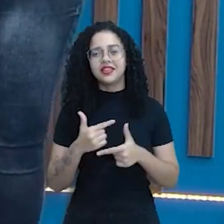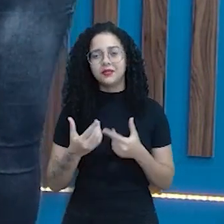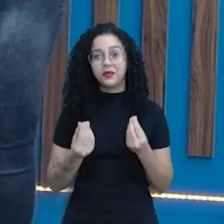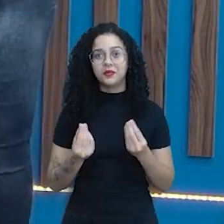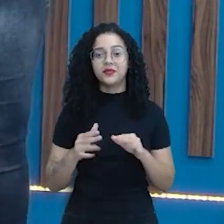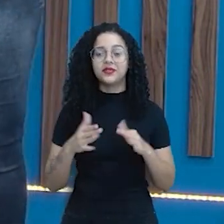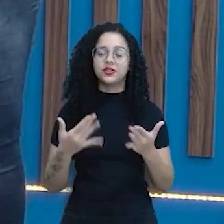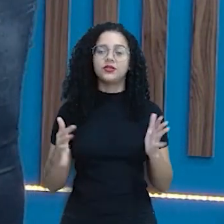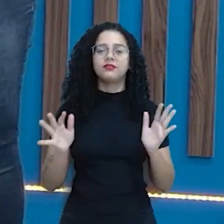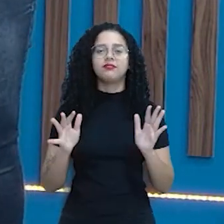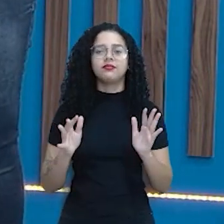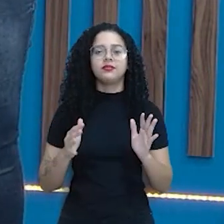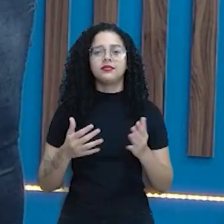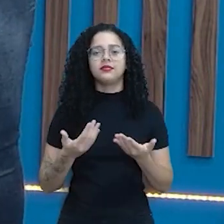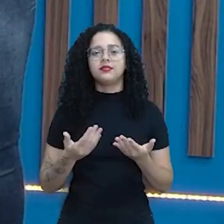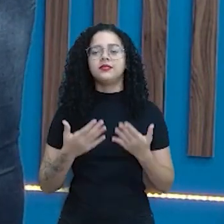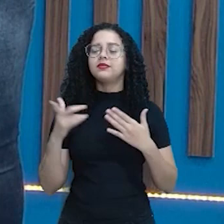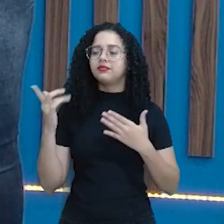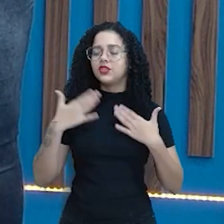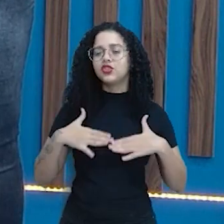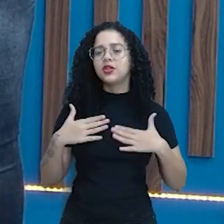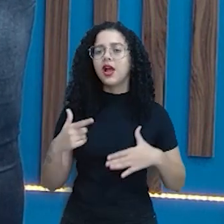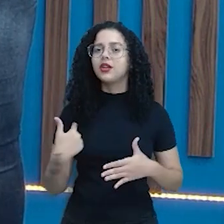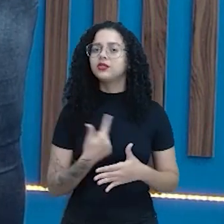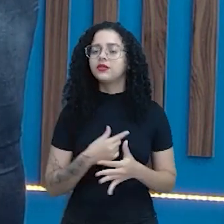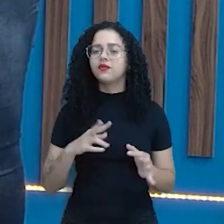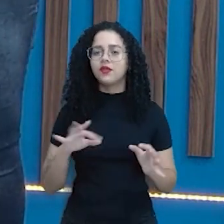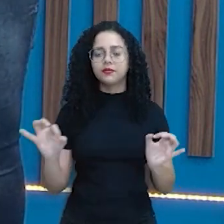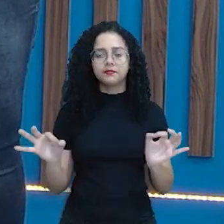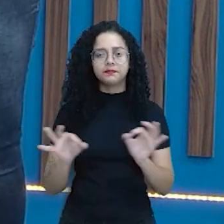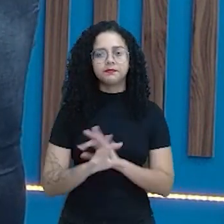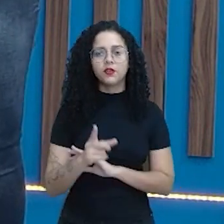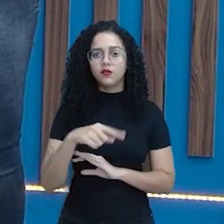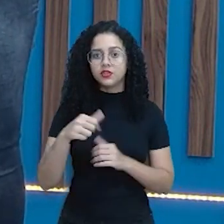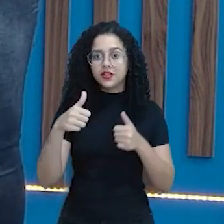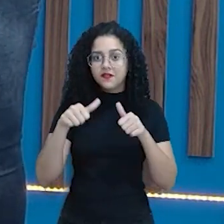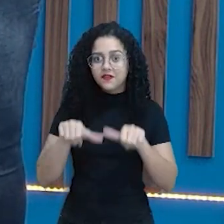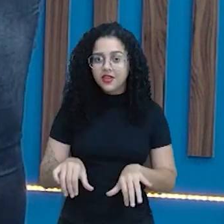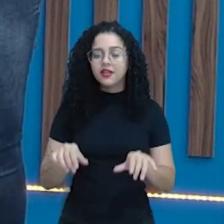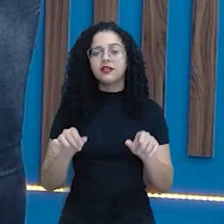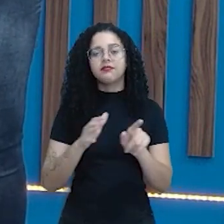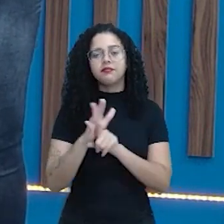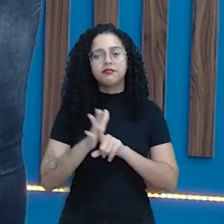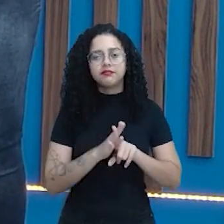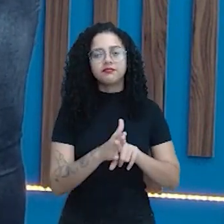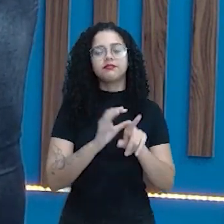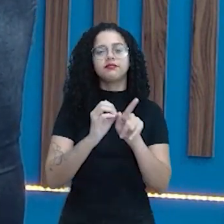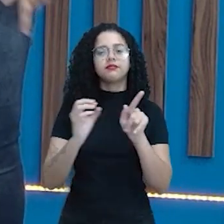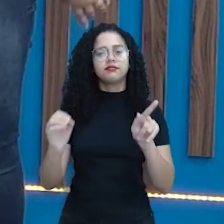certo? Então vamos embora, o Nau já está descansando, a gente vai embora, vocês ficam aí fazendo aquela googlada, faz o